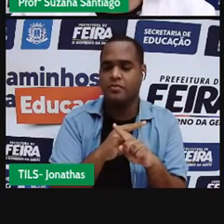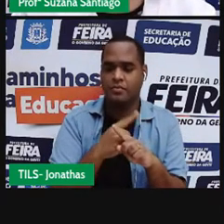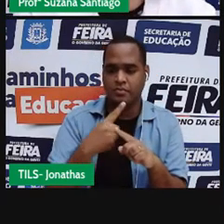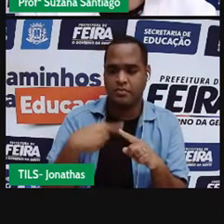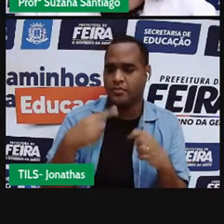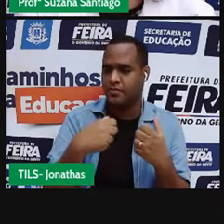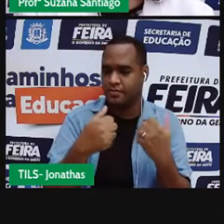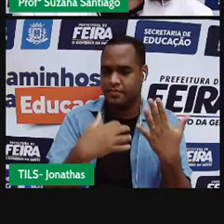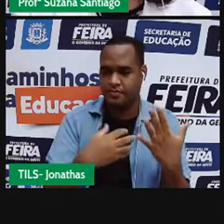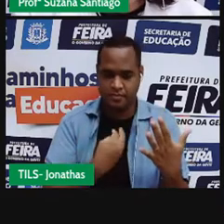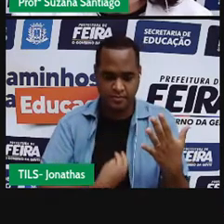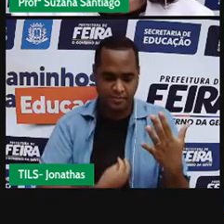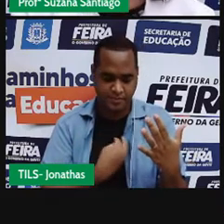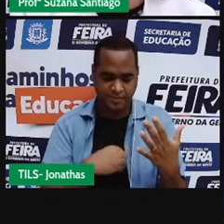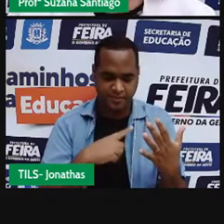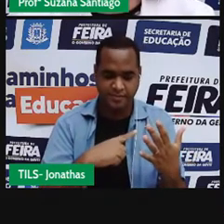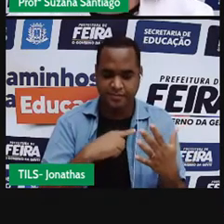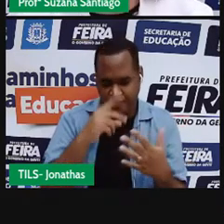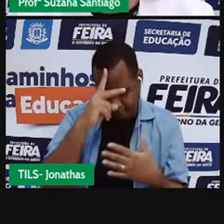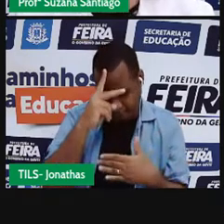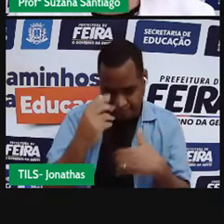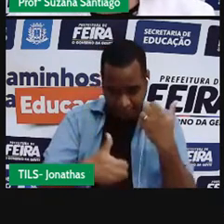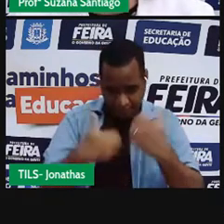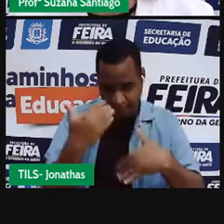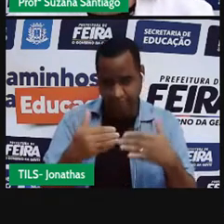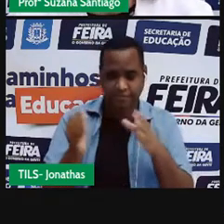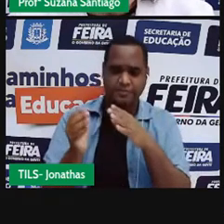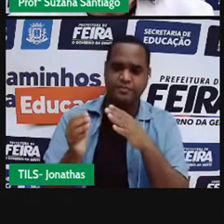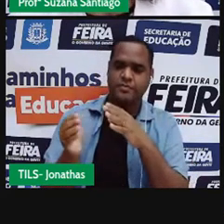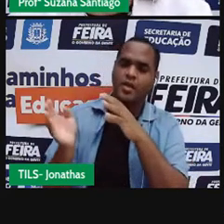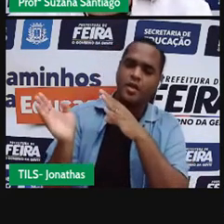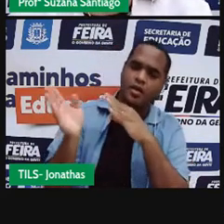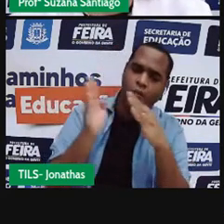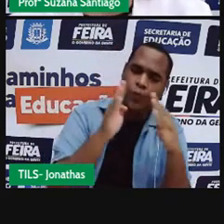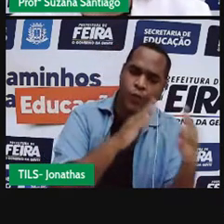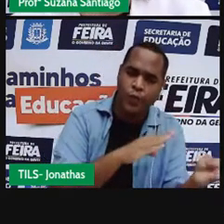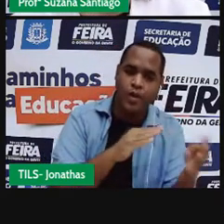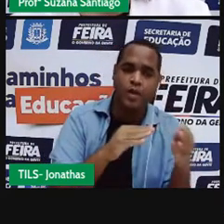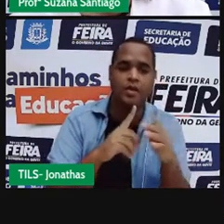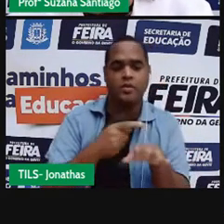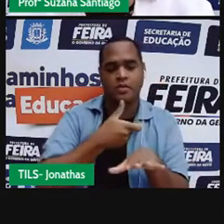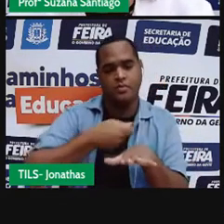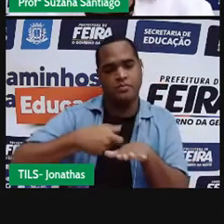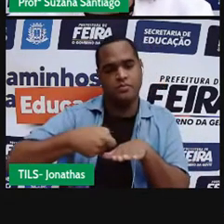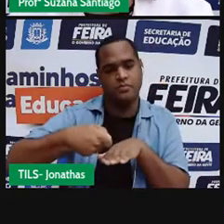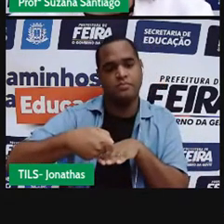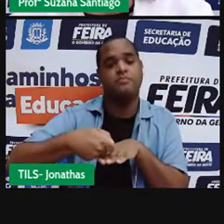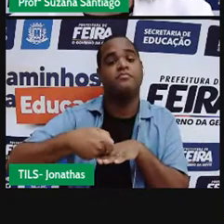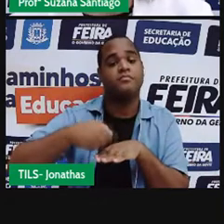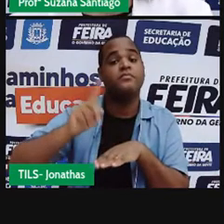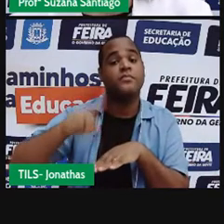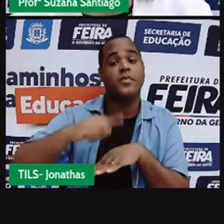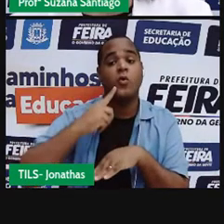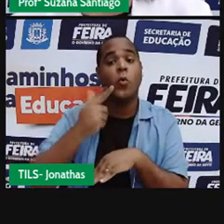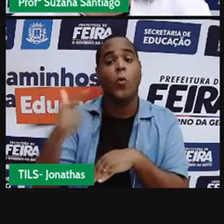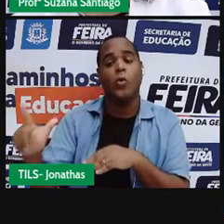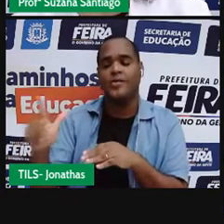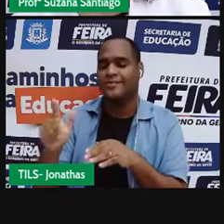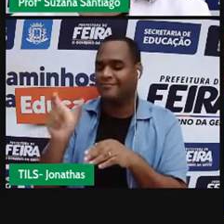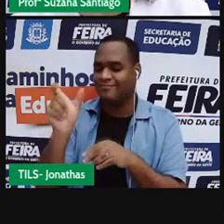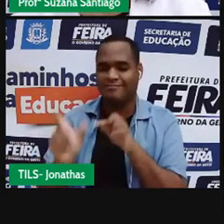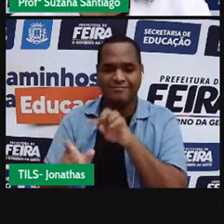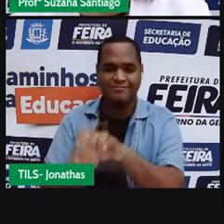essa história passada falando aí de uma grande fake news. Outro exemplo que a gente